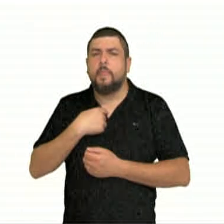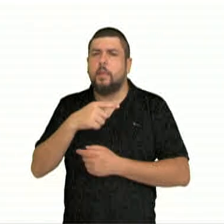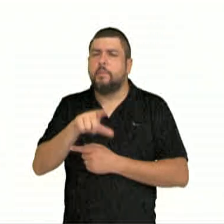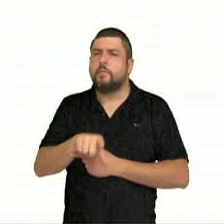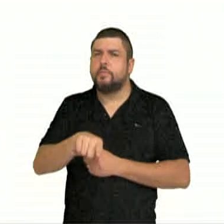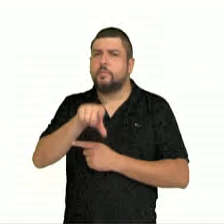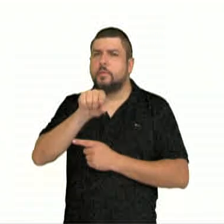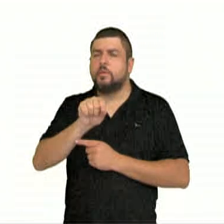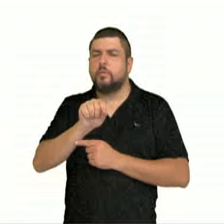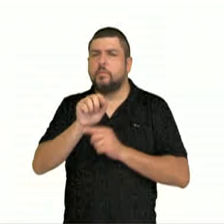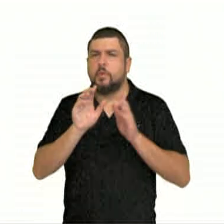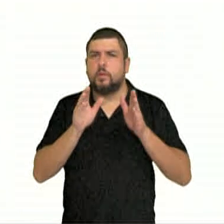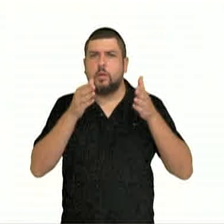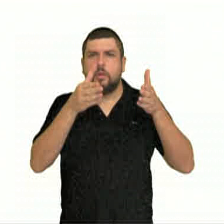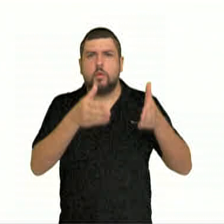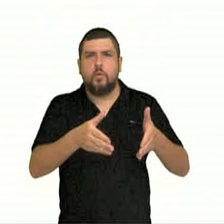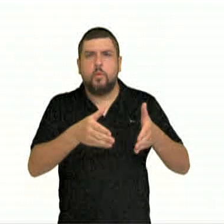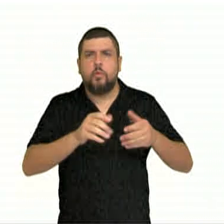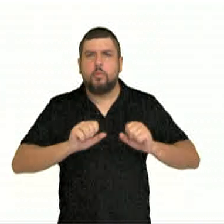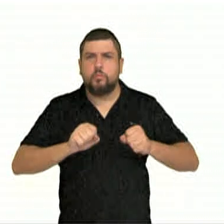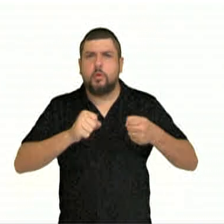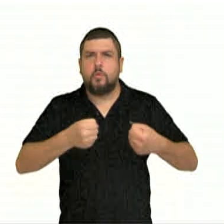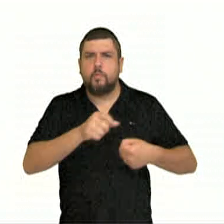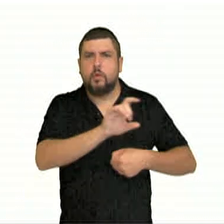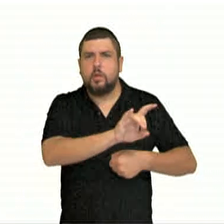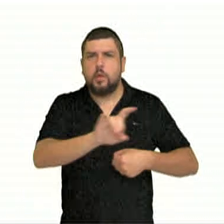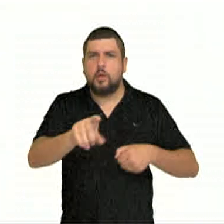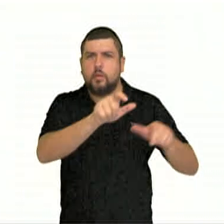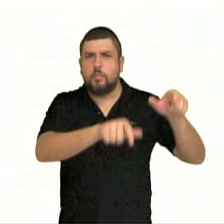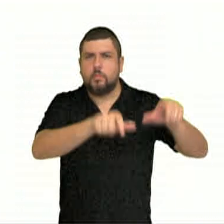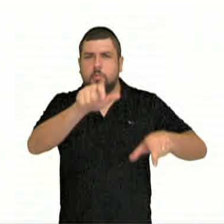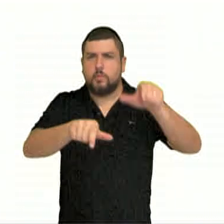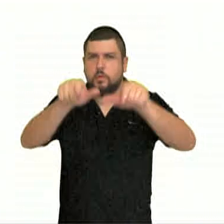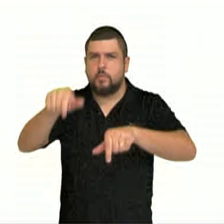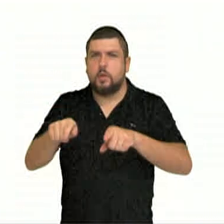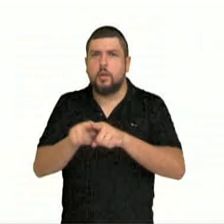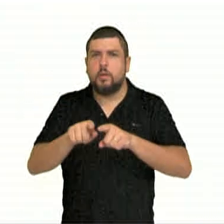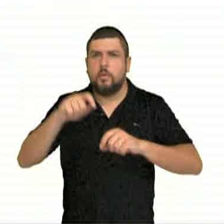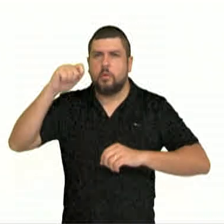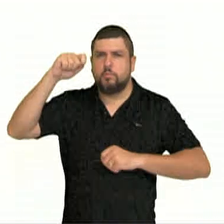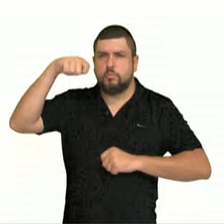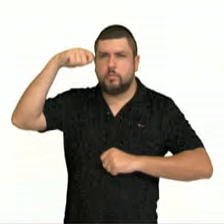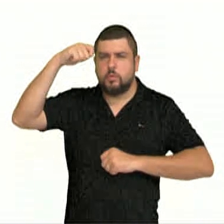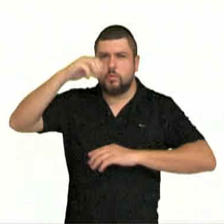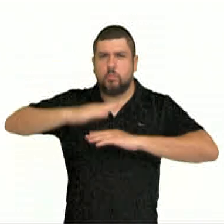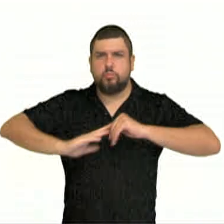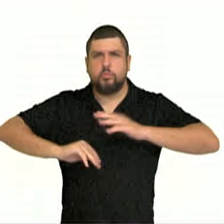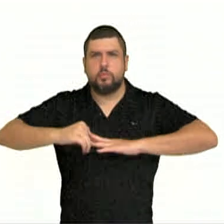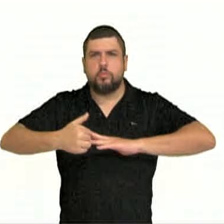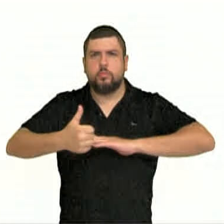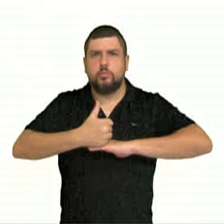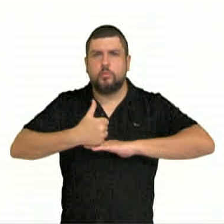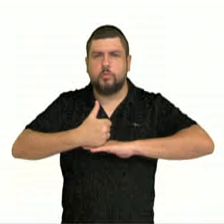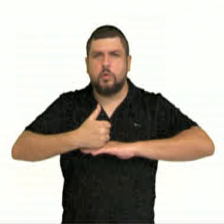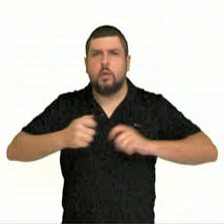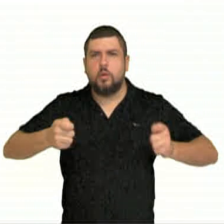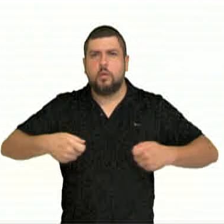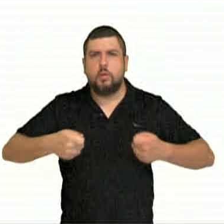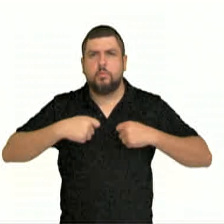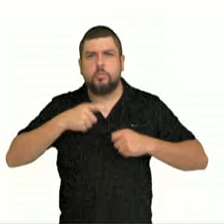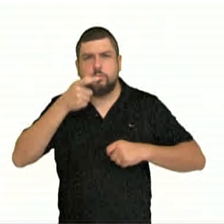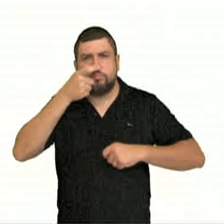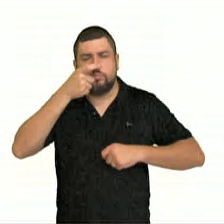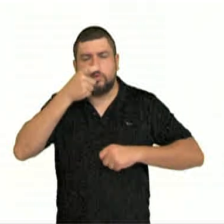dar ênfase à força dos personagens e à entrega dos atores, aspectos capazes de arrepiar o